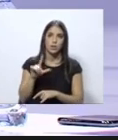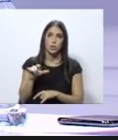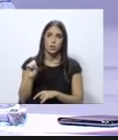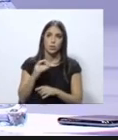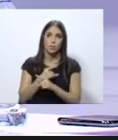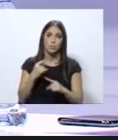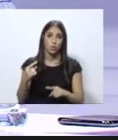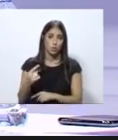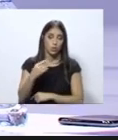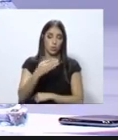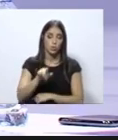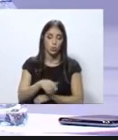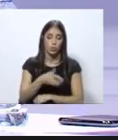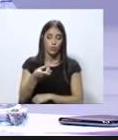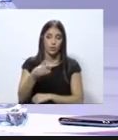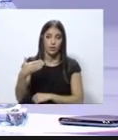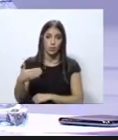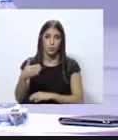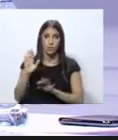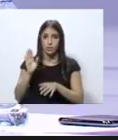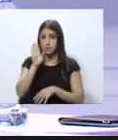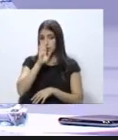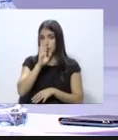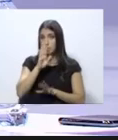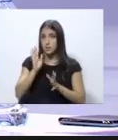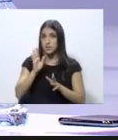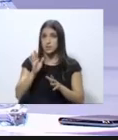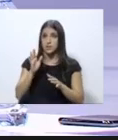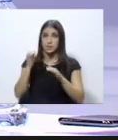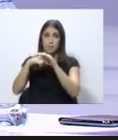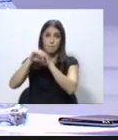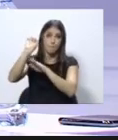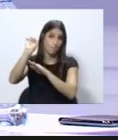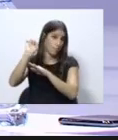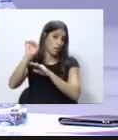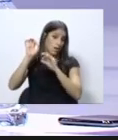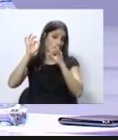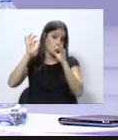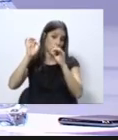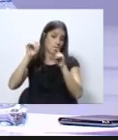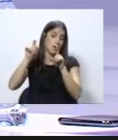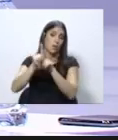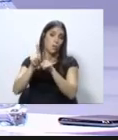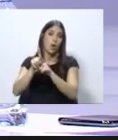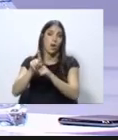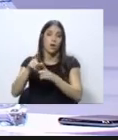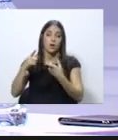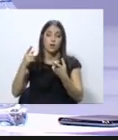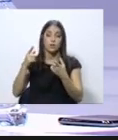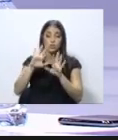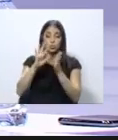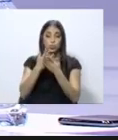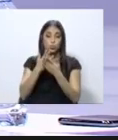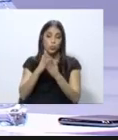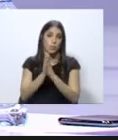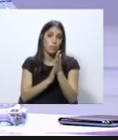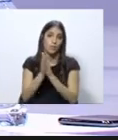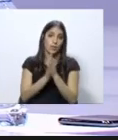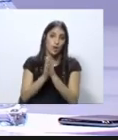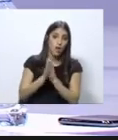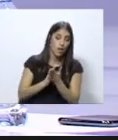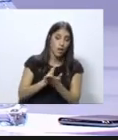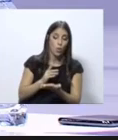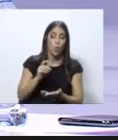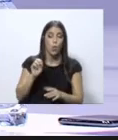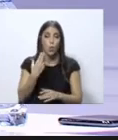1,91m e para jogar como cabeça de área, como dizem os brasileiros, como trinco, ou como médio central, é um jogador